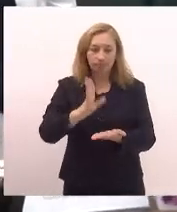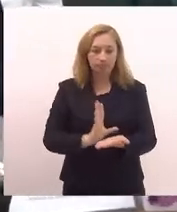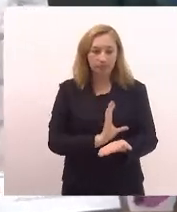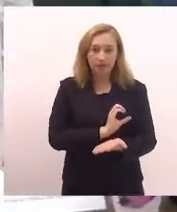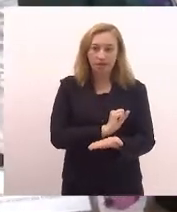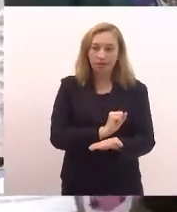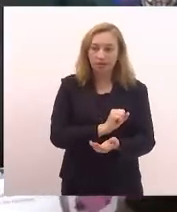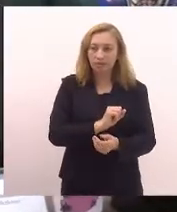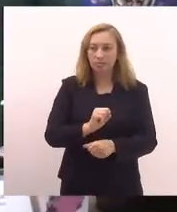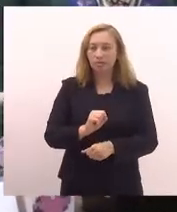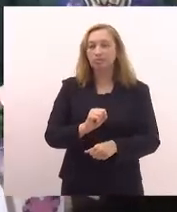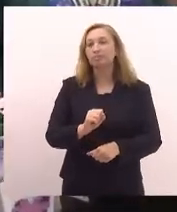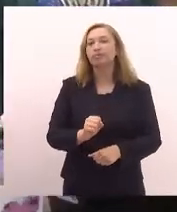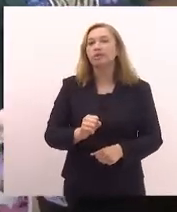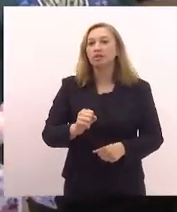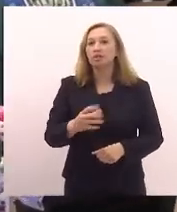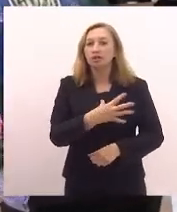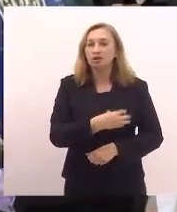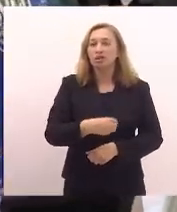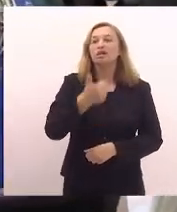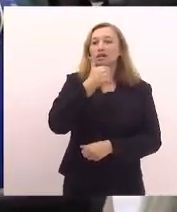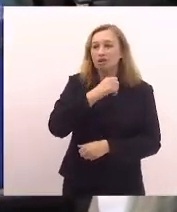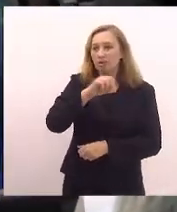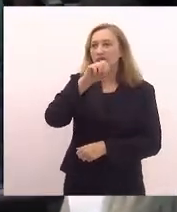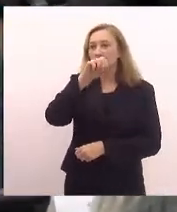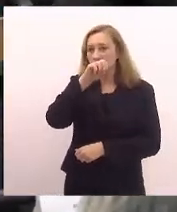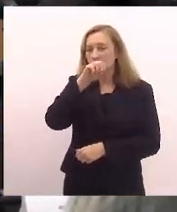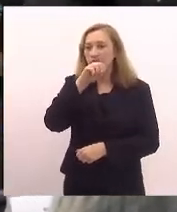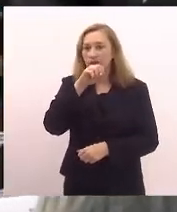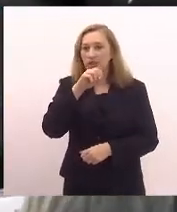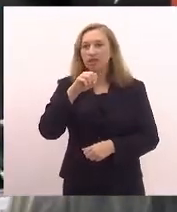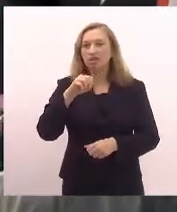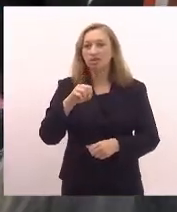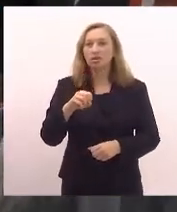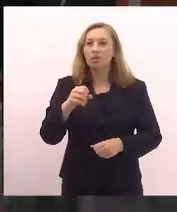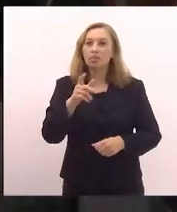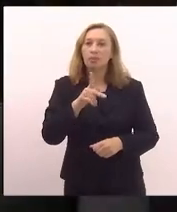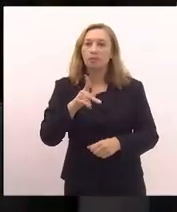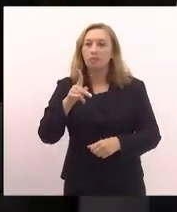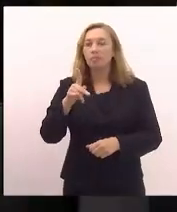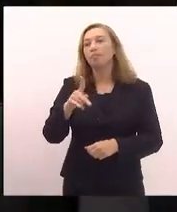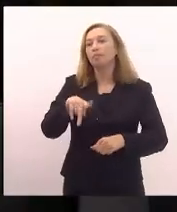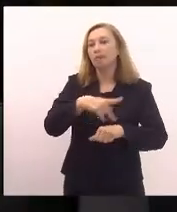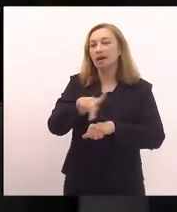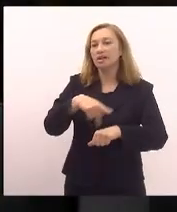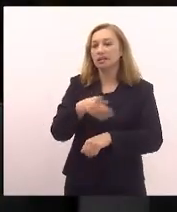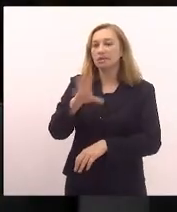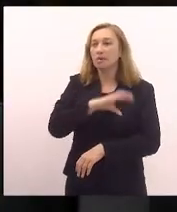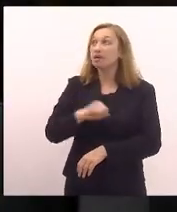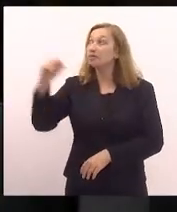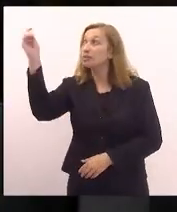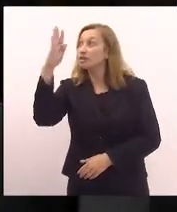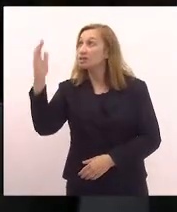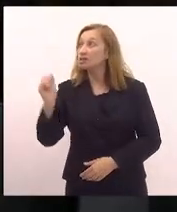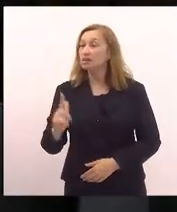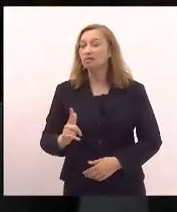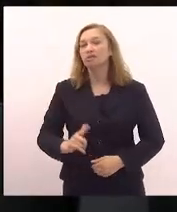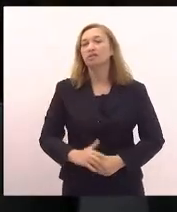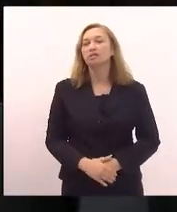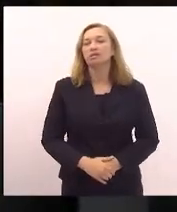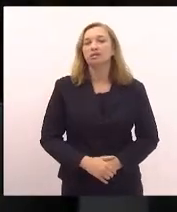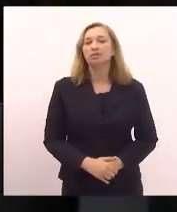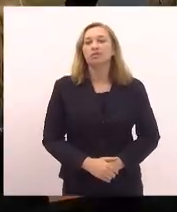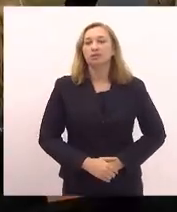Brasil, ó pátria amada, dos filhos deste sol és mãe gentil, pátria amada, Brasil.